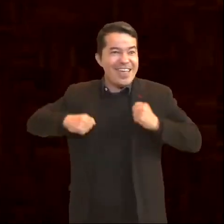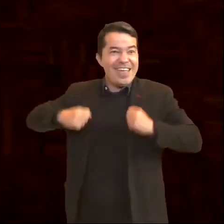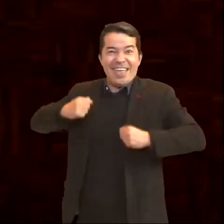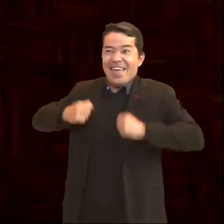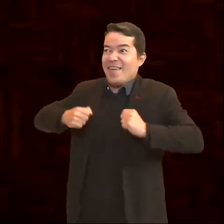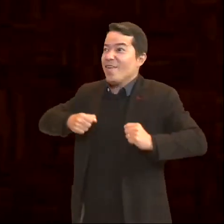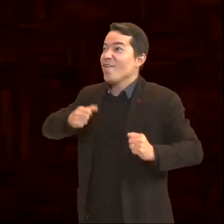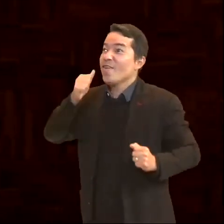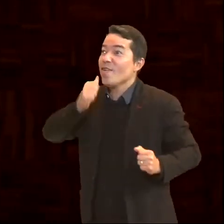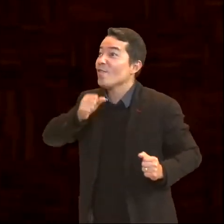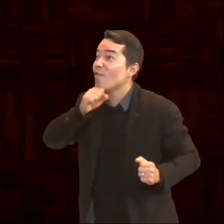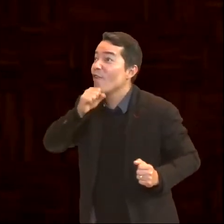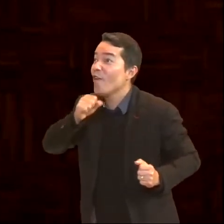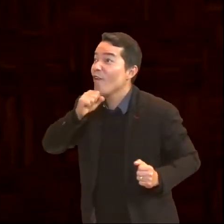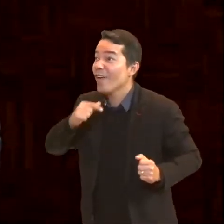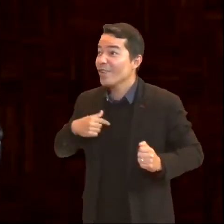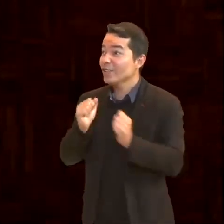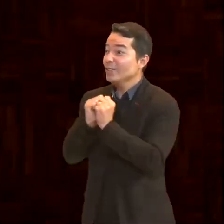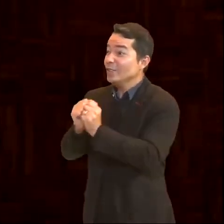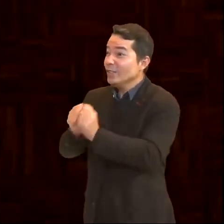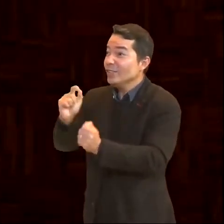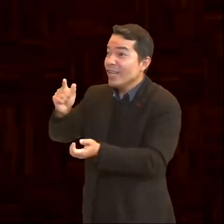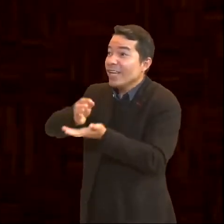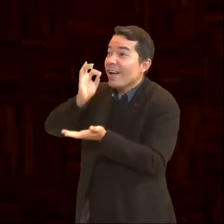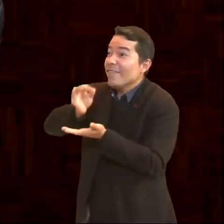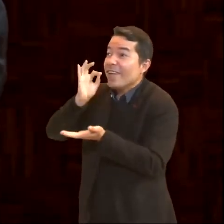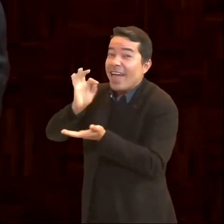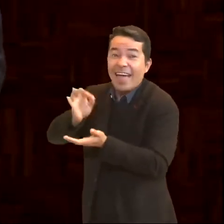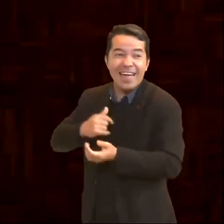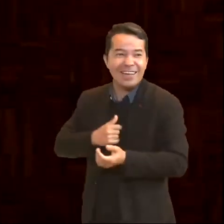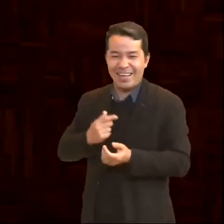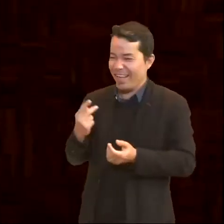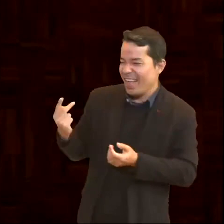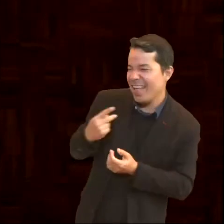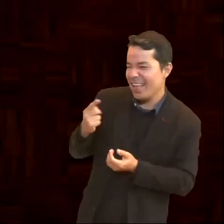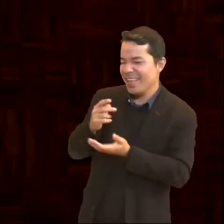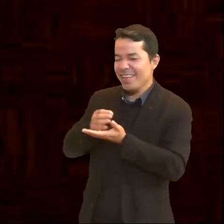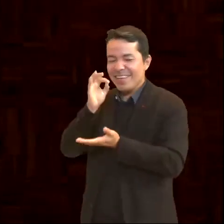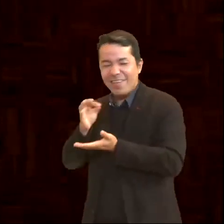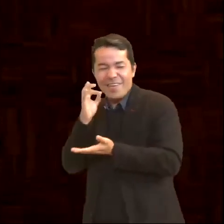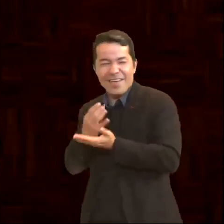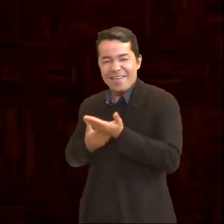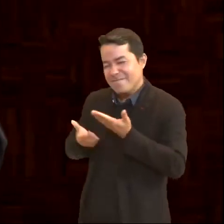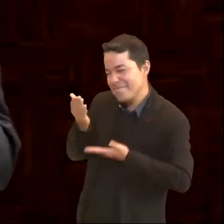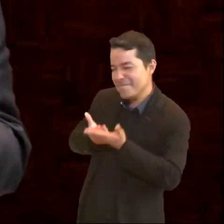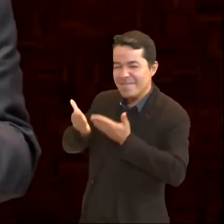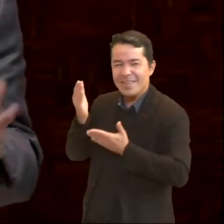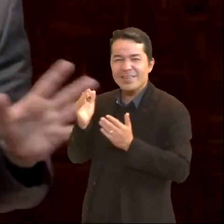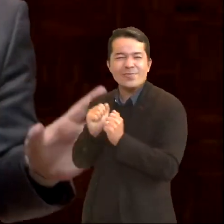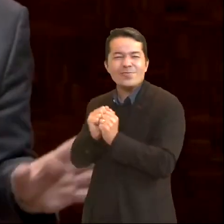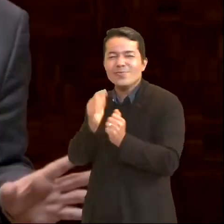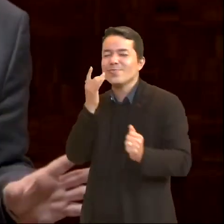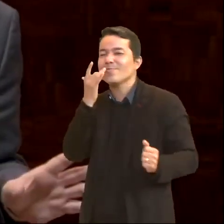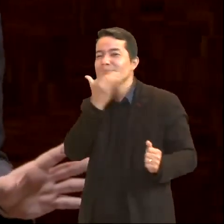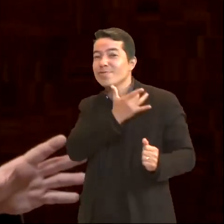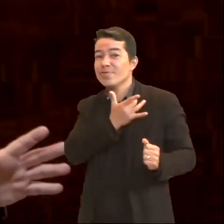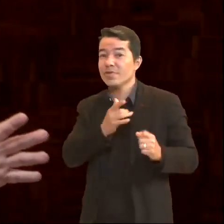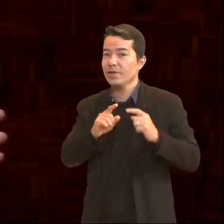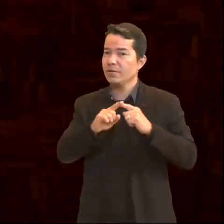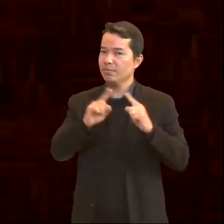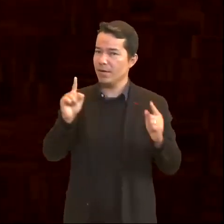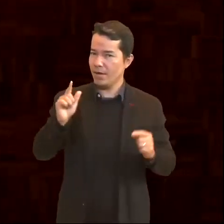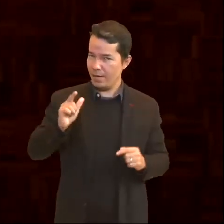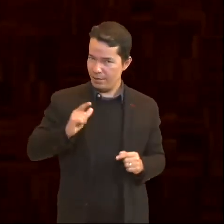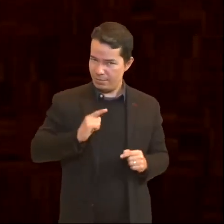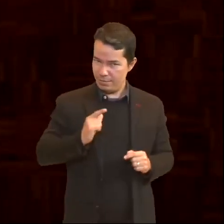aqui tomar café com a senhora, né? E a gente chegava lá, tomava café, era uma delícia. E só que tinha um preço.